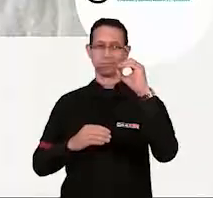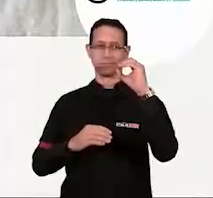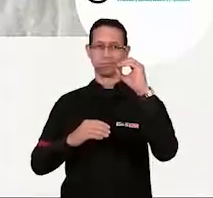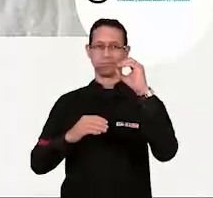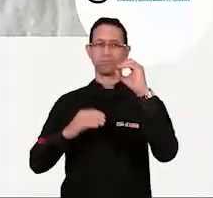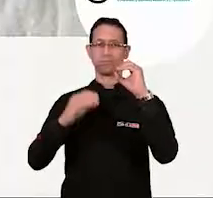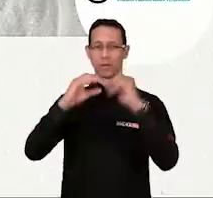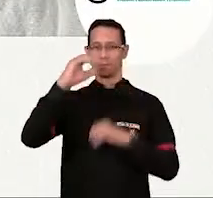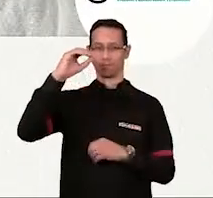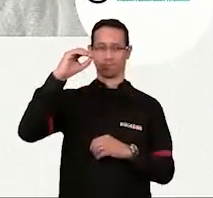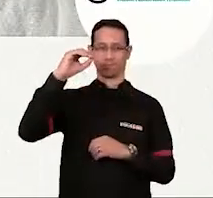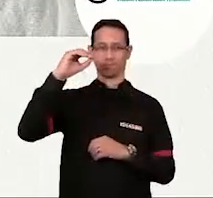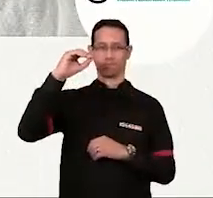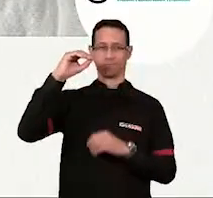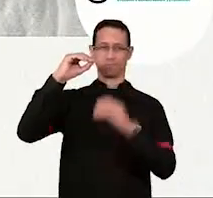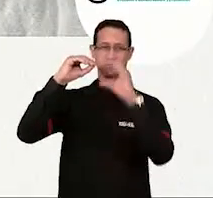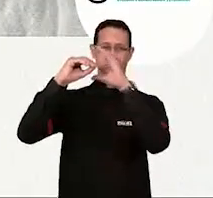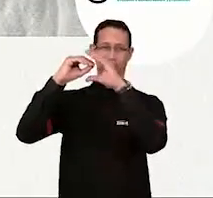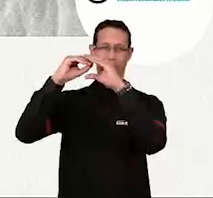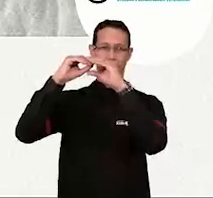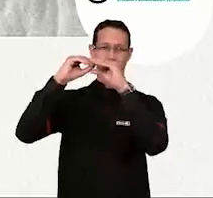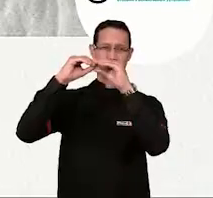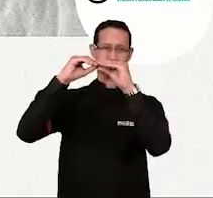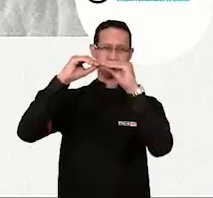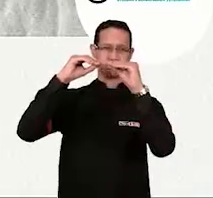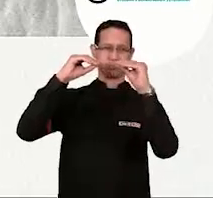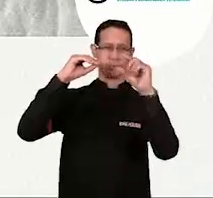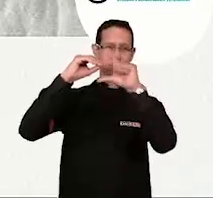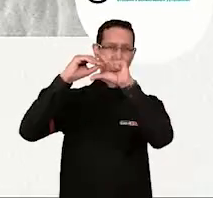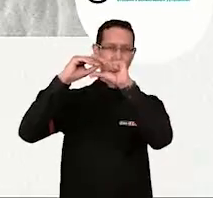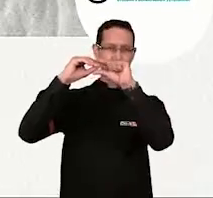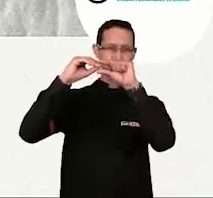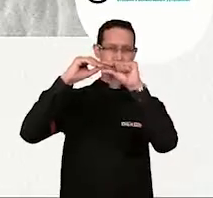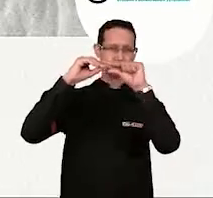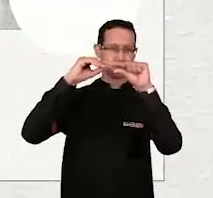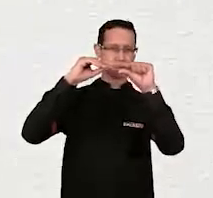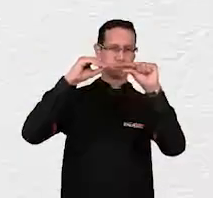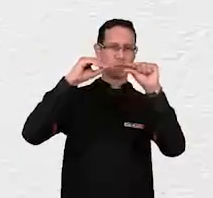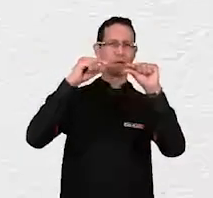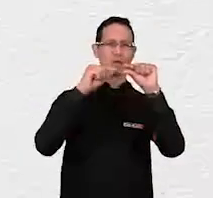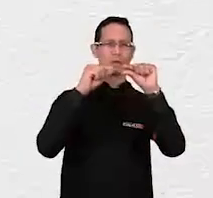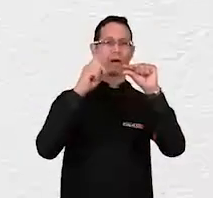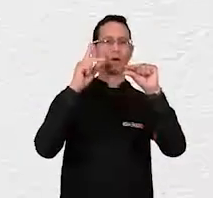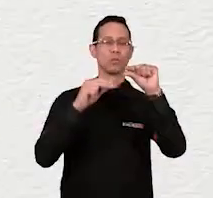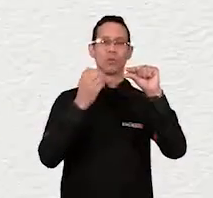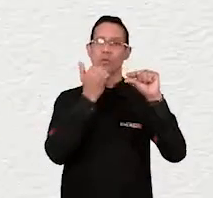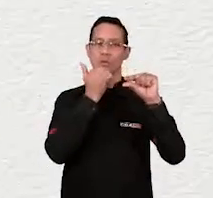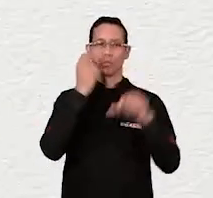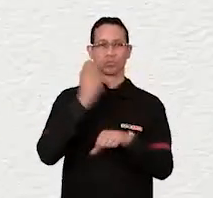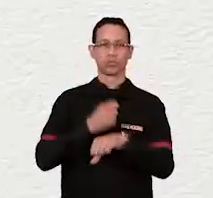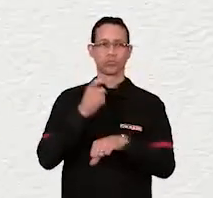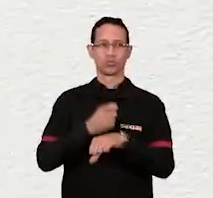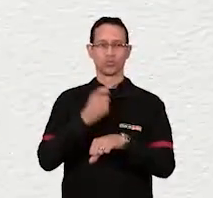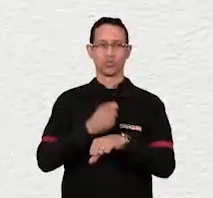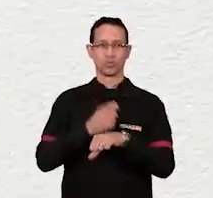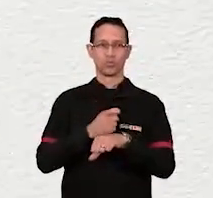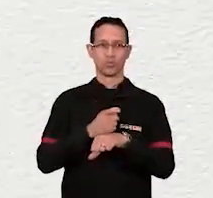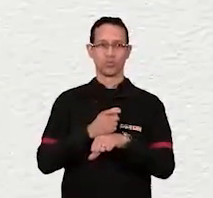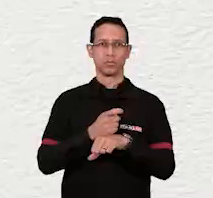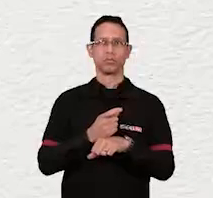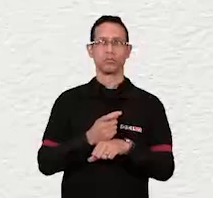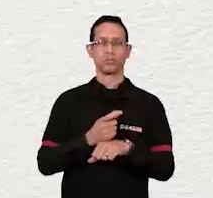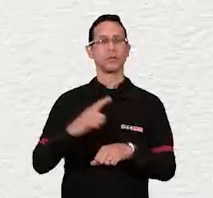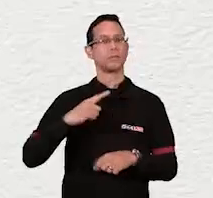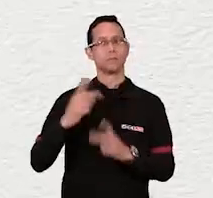tem essa parte que você, quando você pressiona, é como se fosse um osso. Muito comum, mas assim, absurdamente comum em